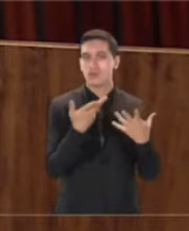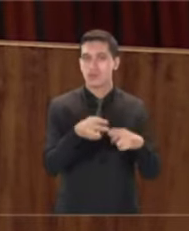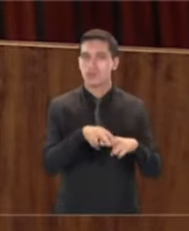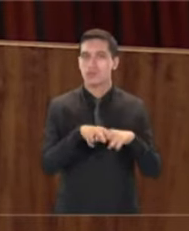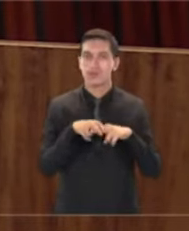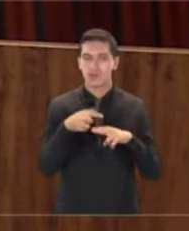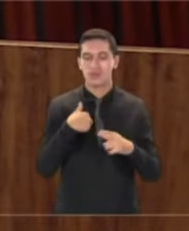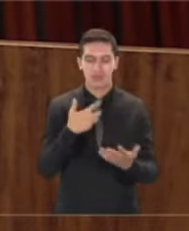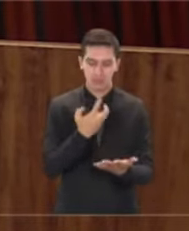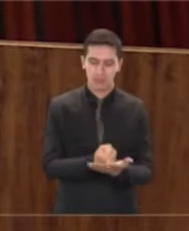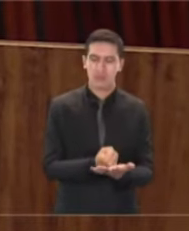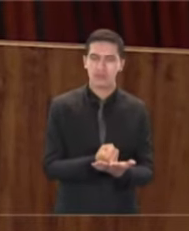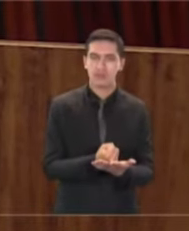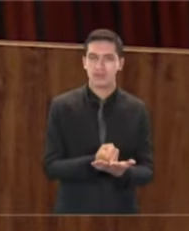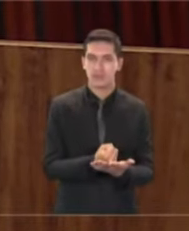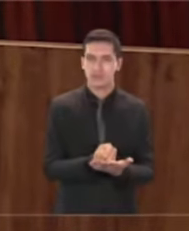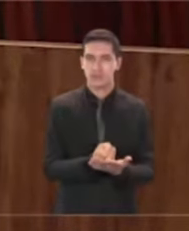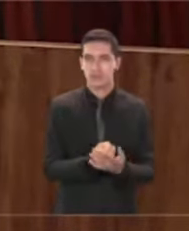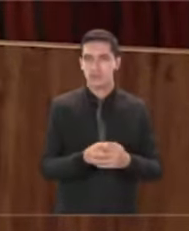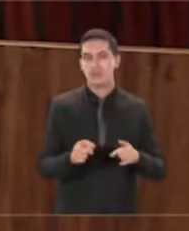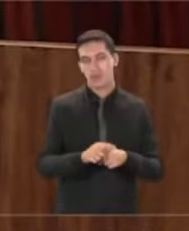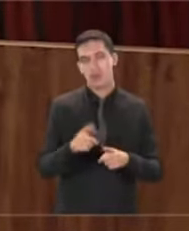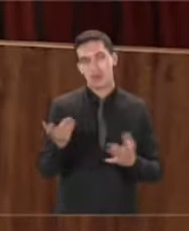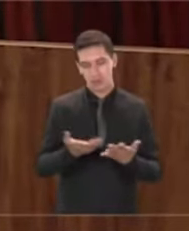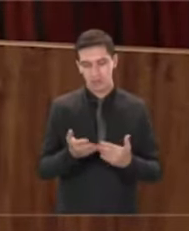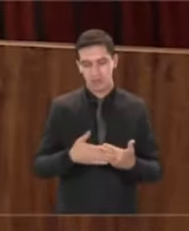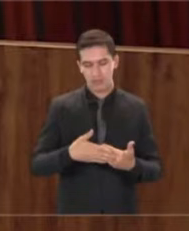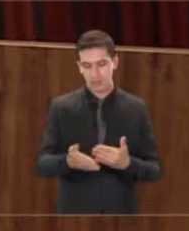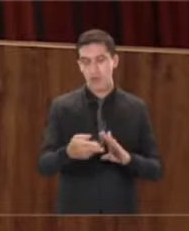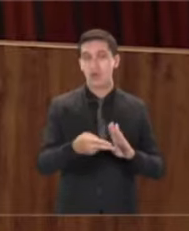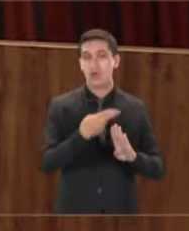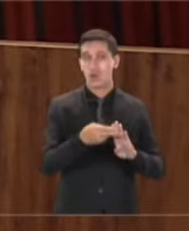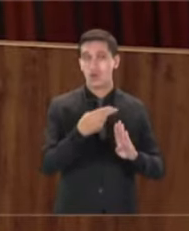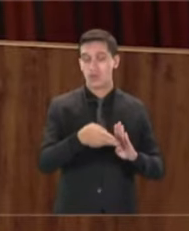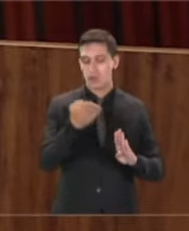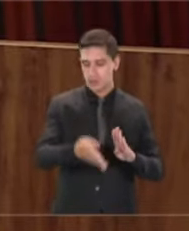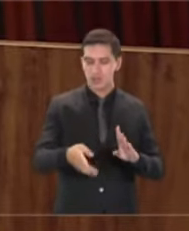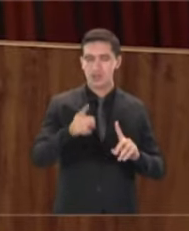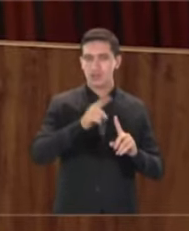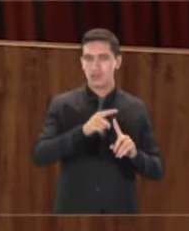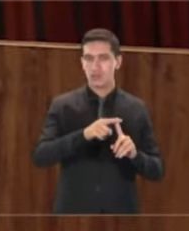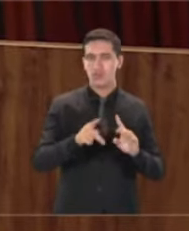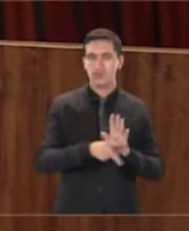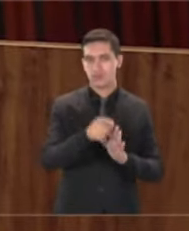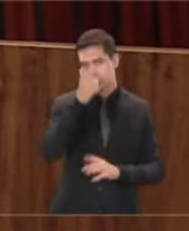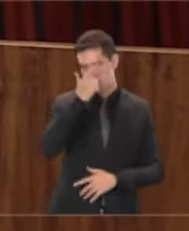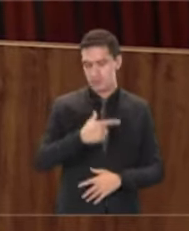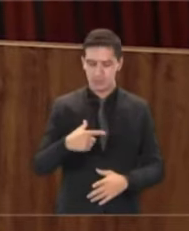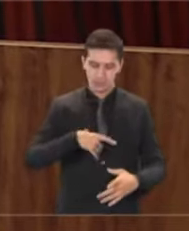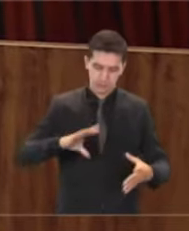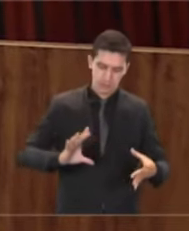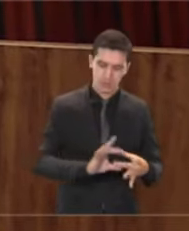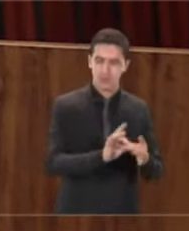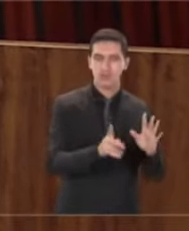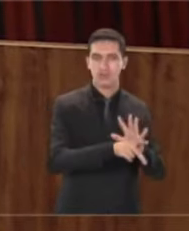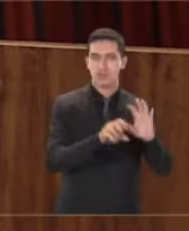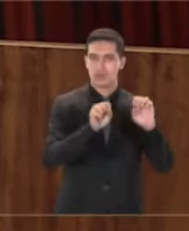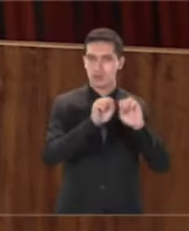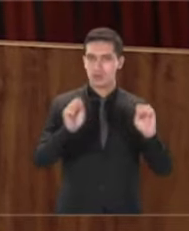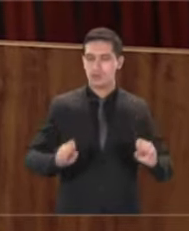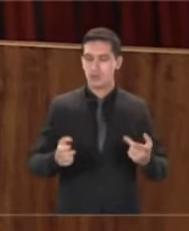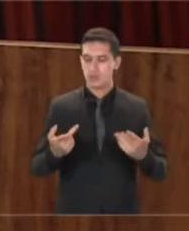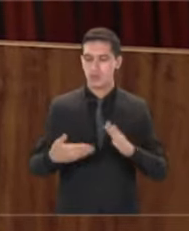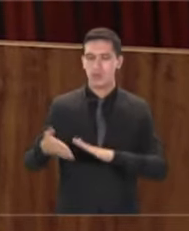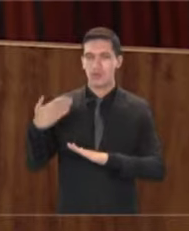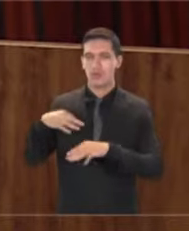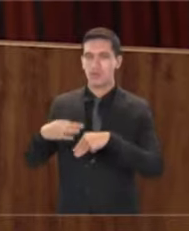que acolhi e agora é norma que esse tipo de comportamento está vedado no sistema na forma que foi exposta pelo ministro